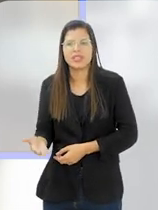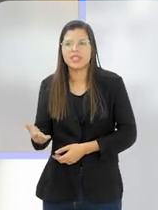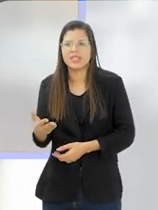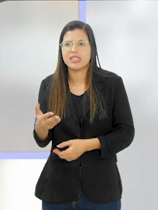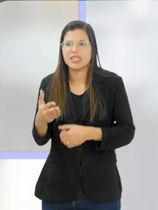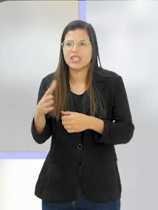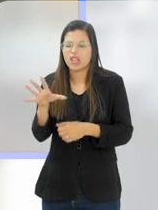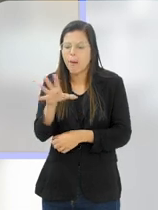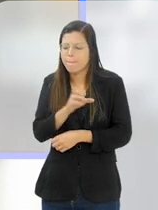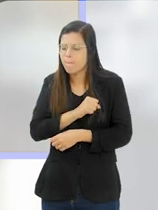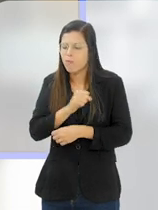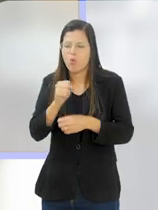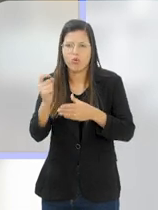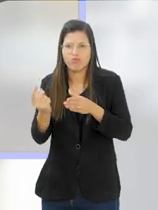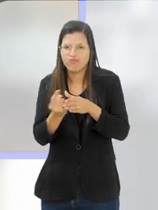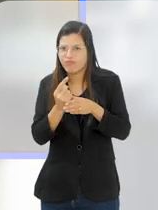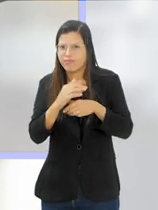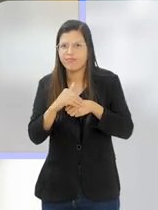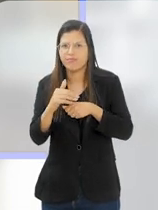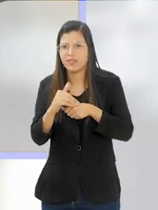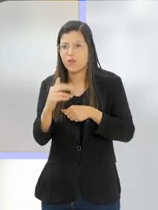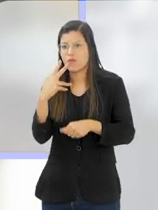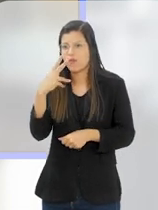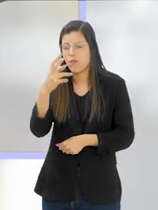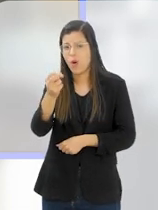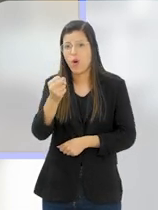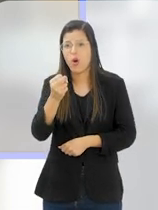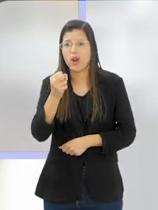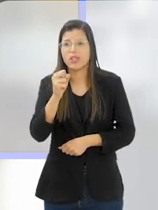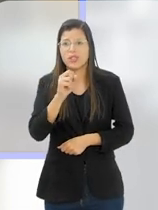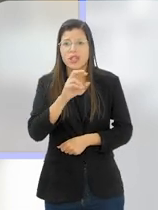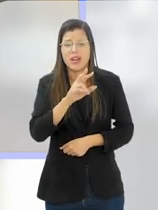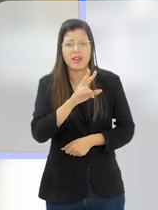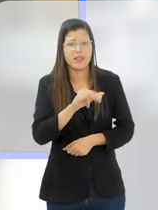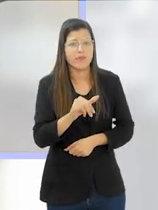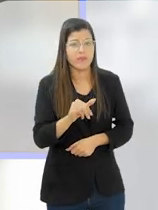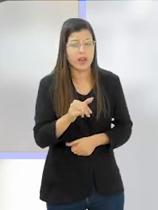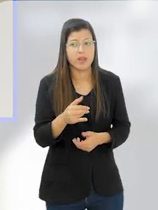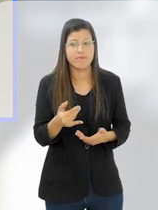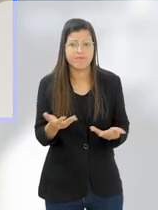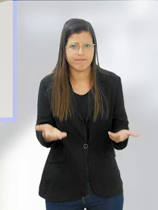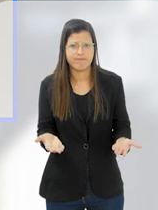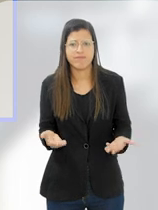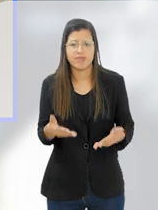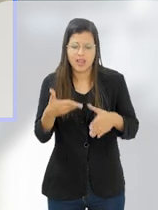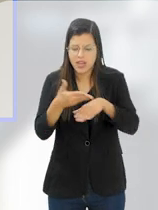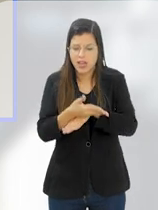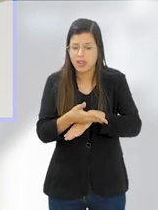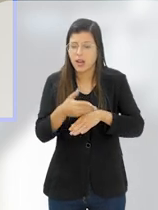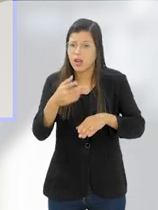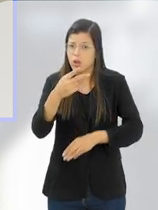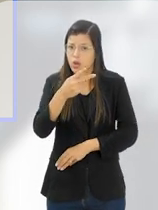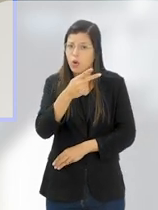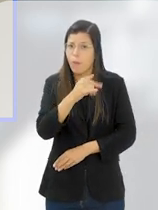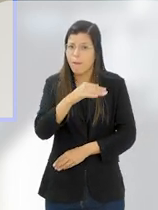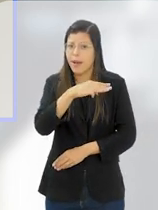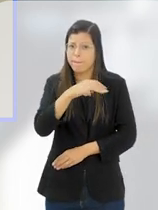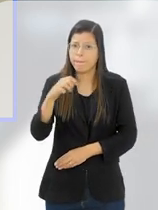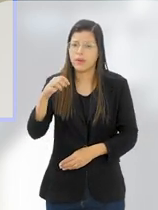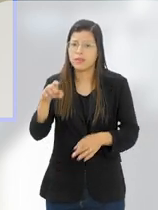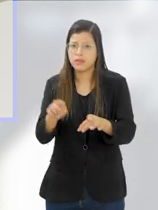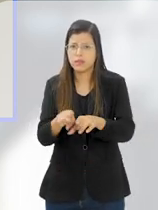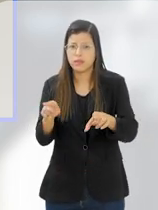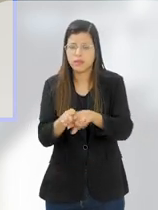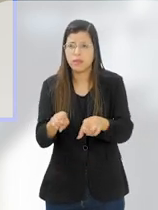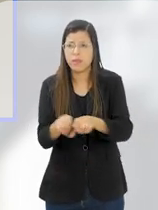de autoaceitação, de amor muito, muito potente. Ele vai lá, ele vai, enfim. E os pais também ficam muito tempo no